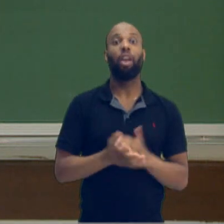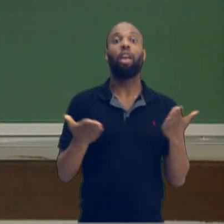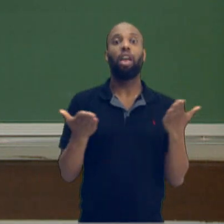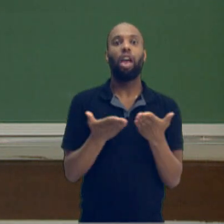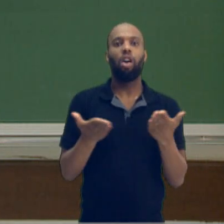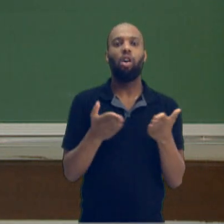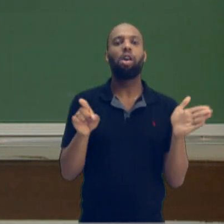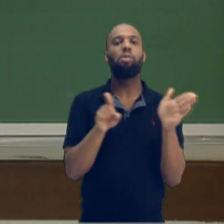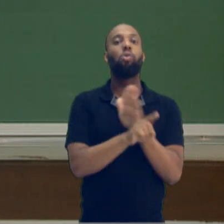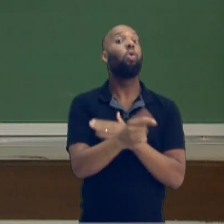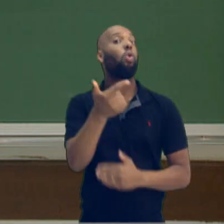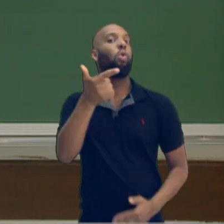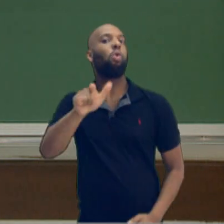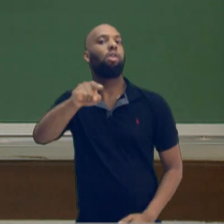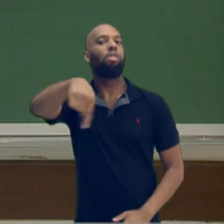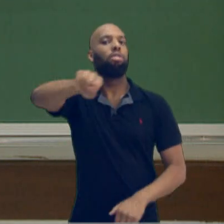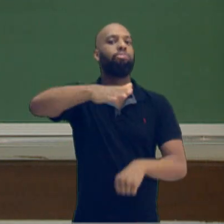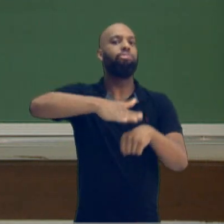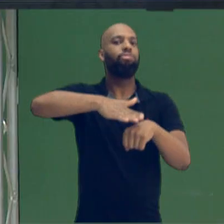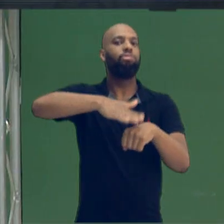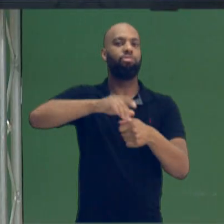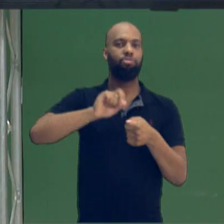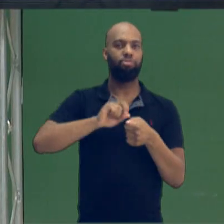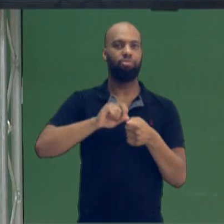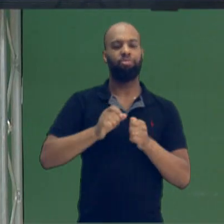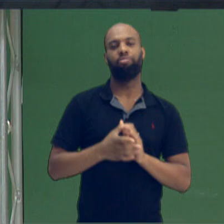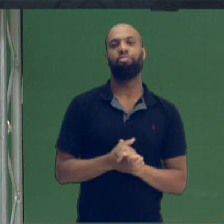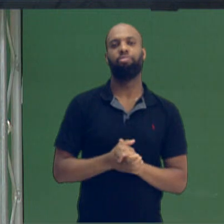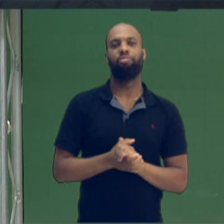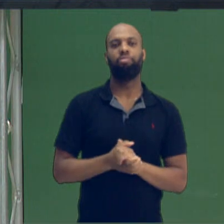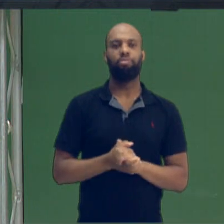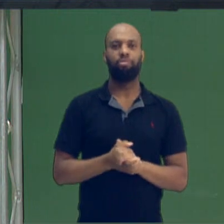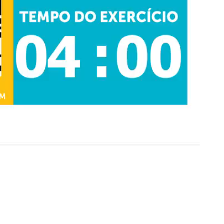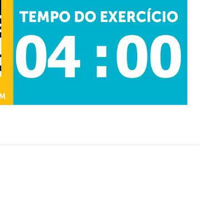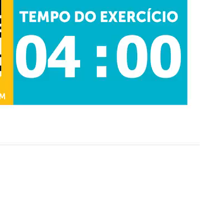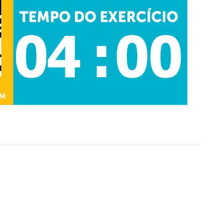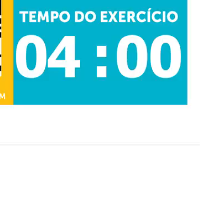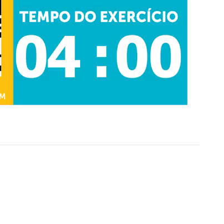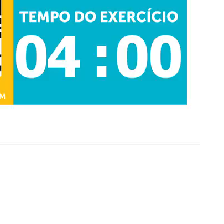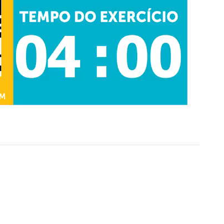deixar mais um exercício para vocês tentarem montar, então. Vamos lá, mais um tempinho.